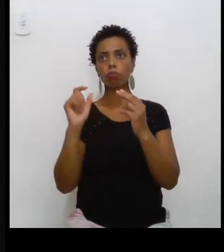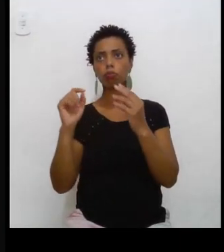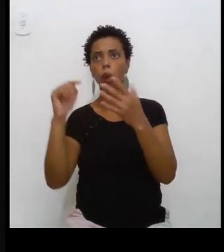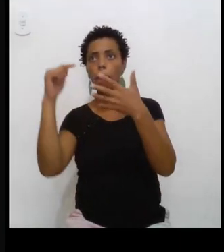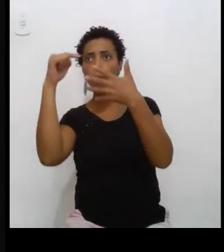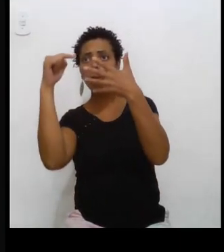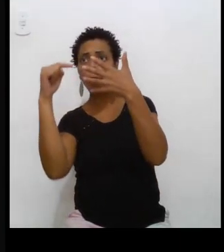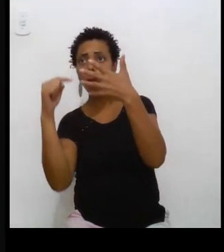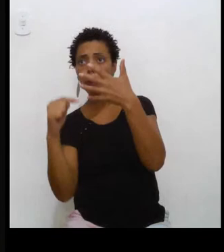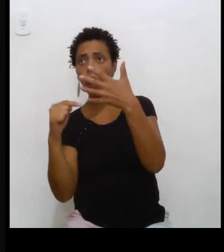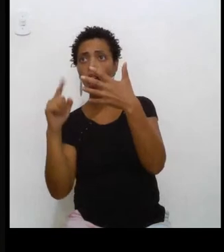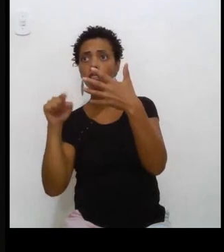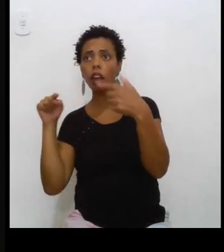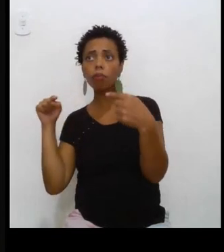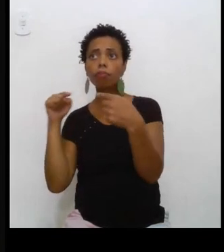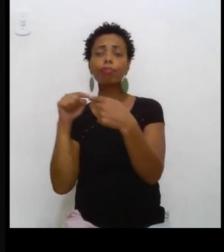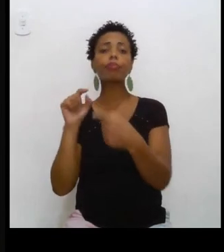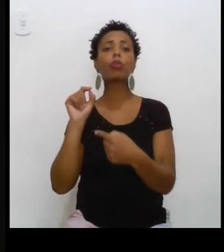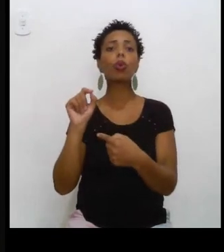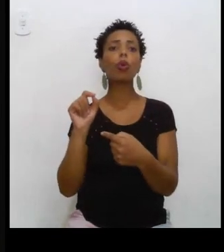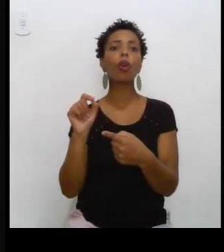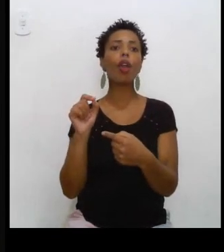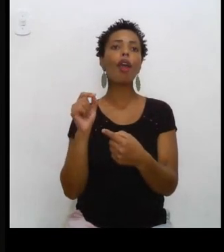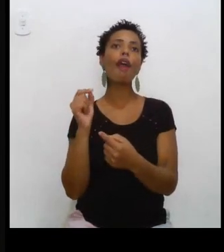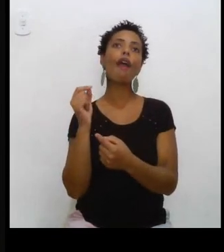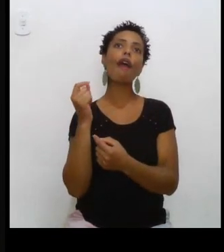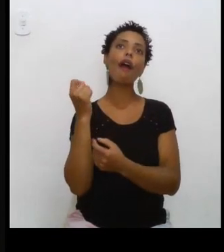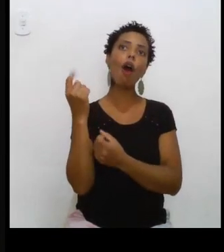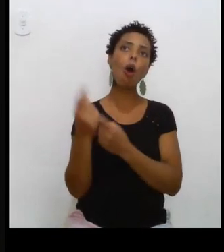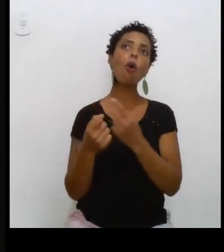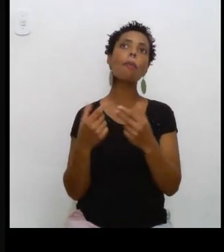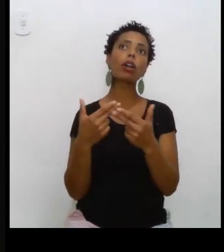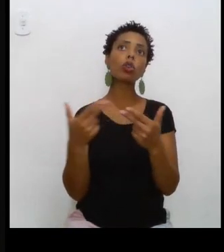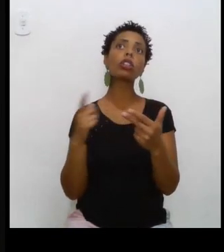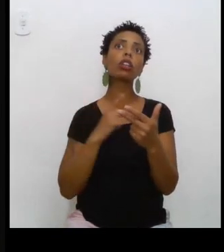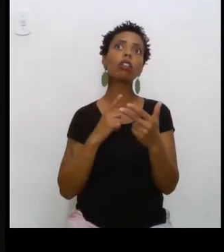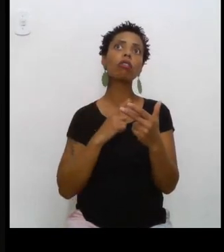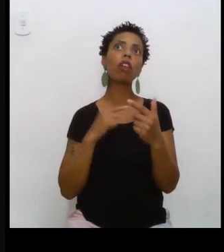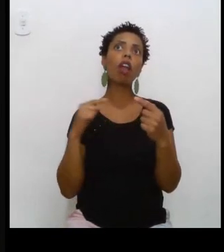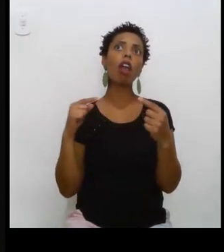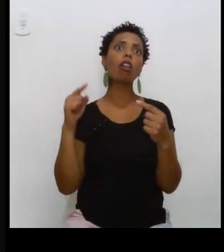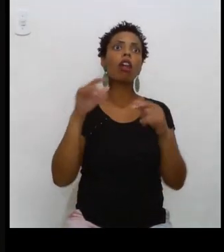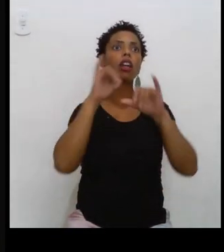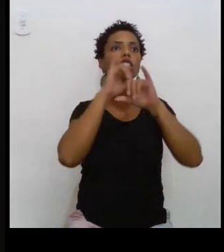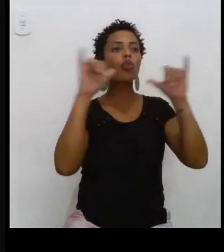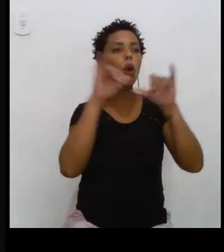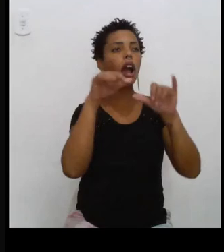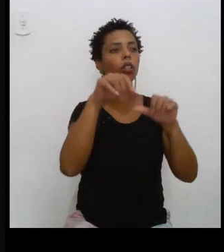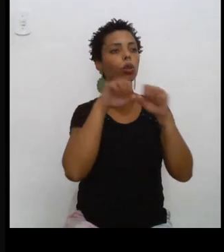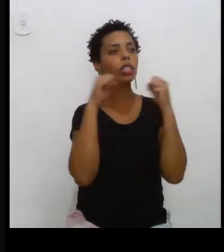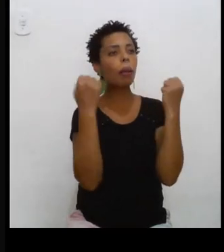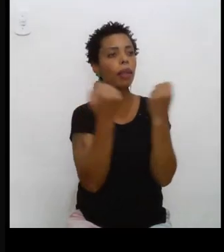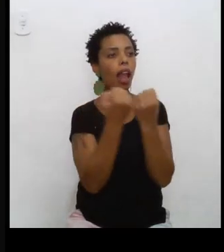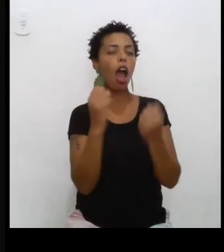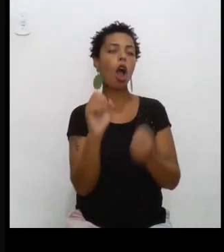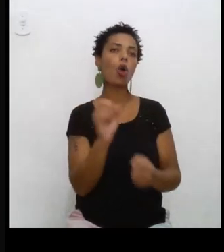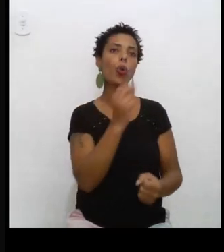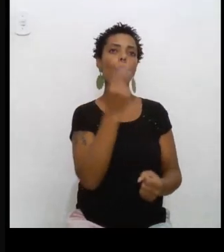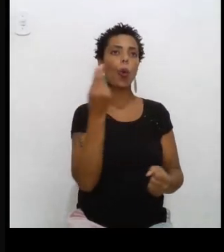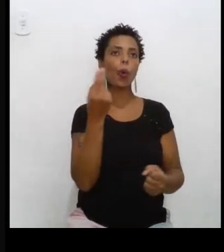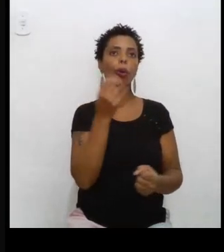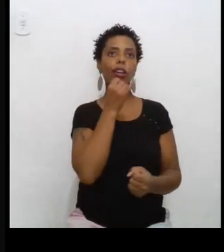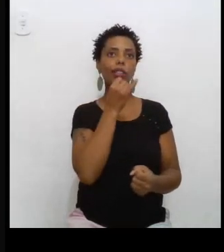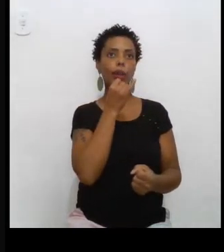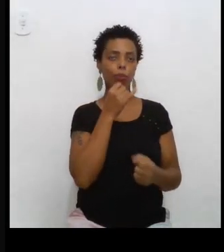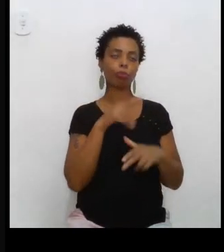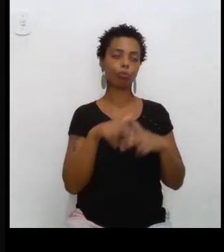registros que estão lá no na divulgação desse seminário o mesmo que eu pelo menos eu aperto